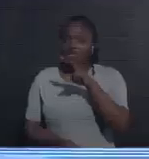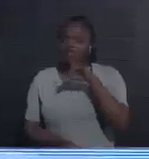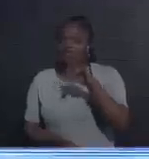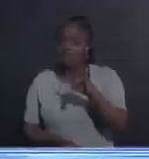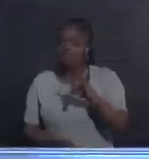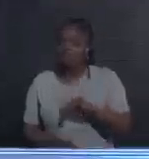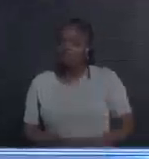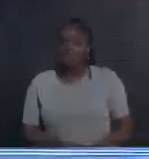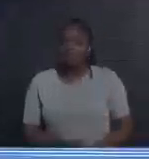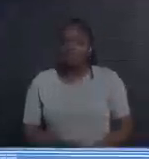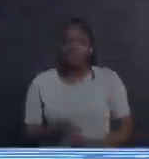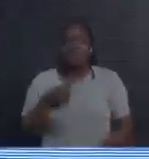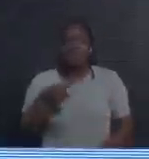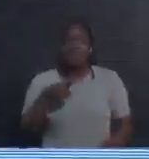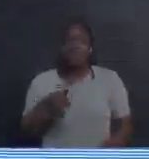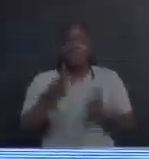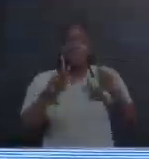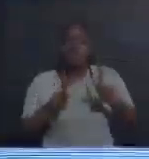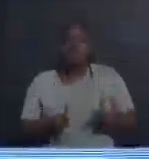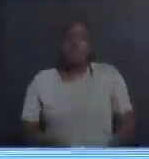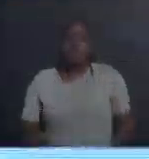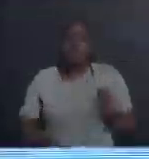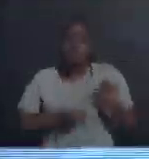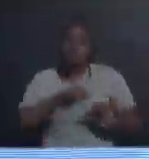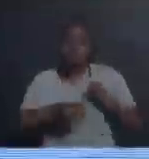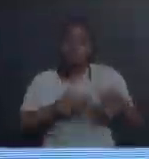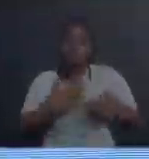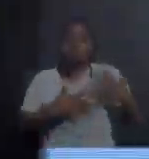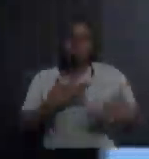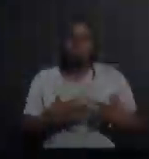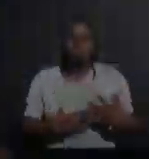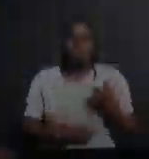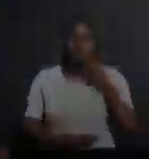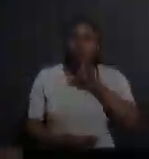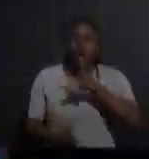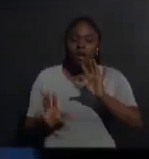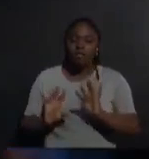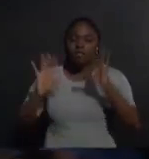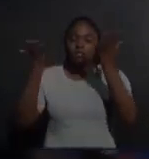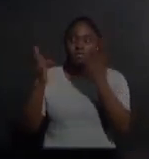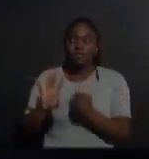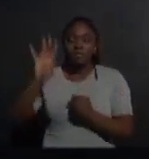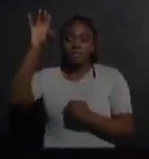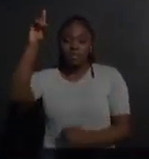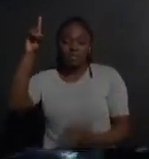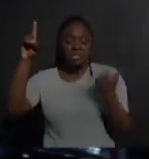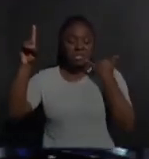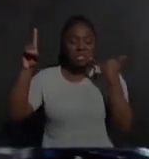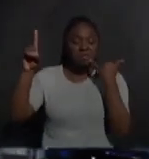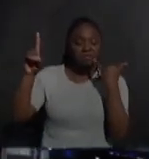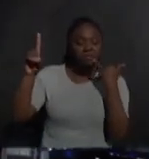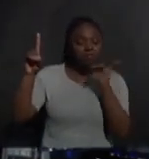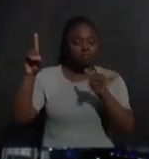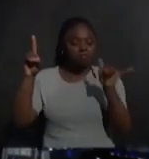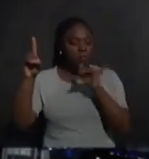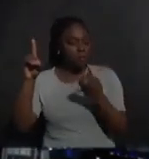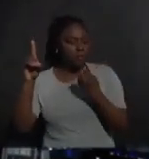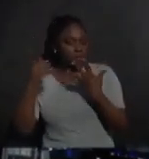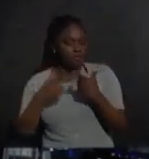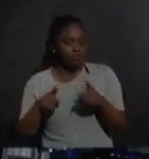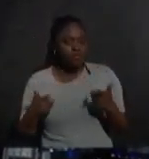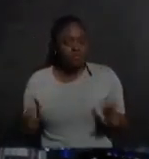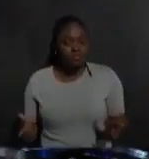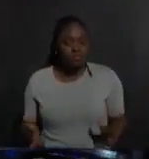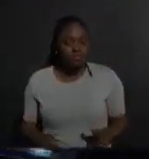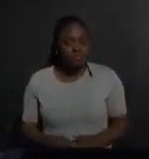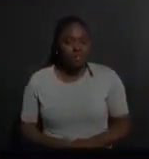Será que você é uma pessoa avivada? Você consegue curtir nada? Você consegue celebrar a Deus sem telefonema, com boa notícia nenhuma? Você consegue